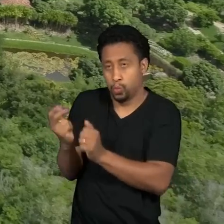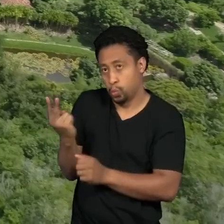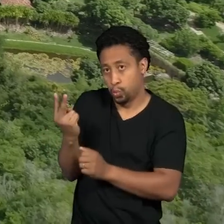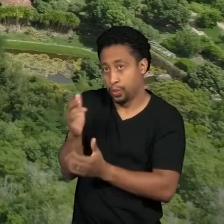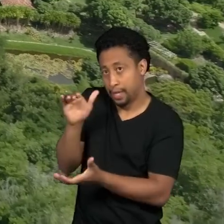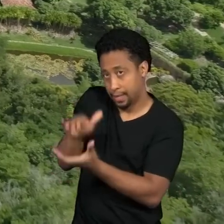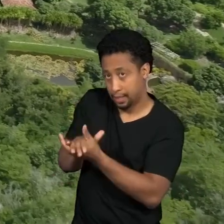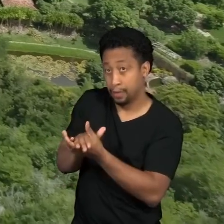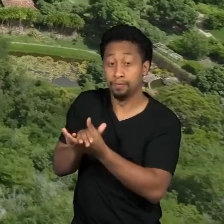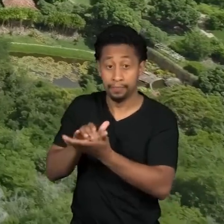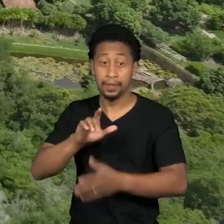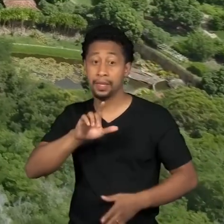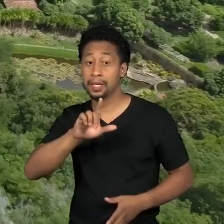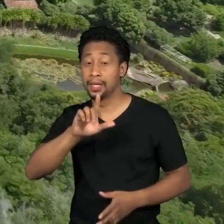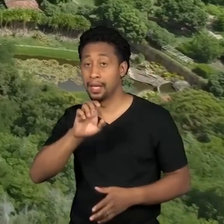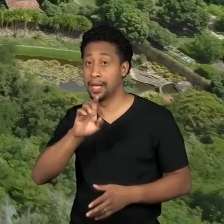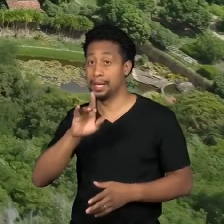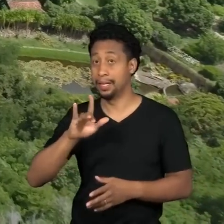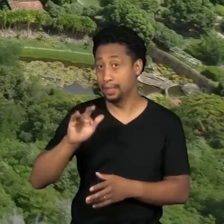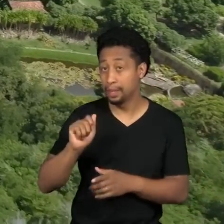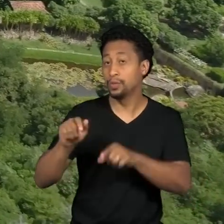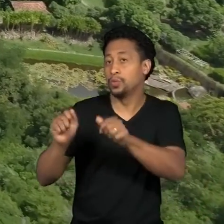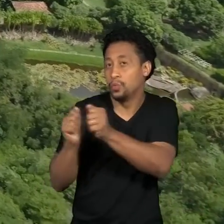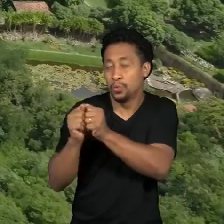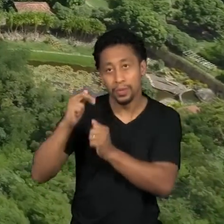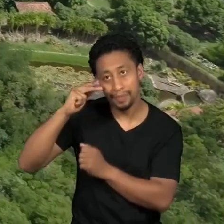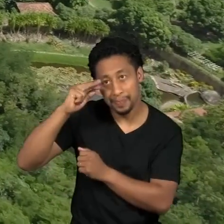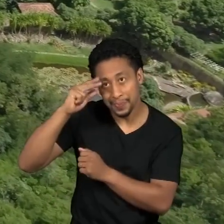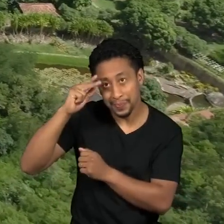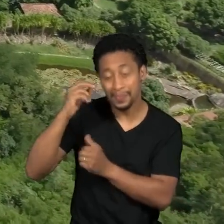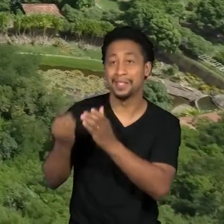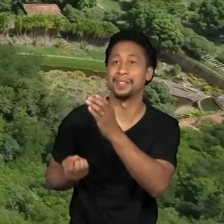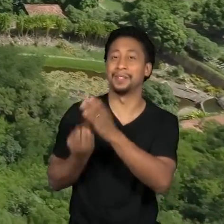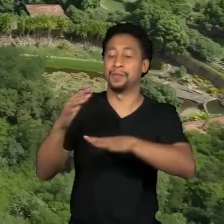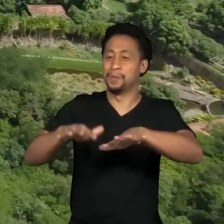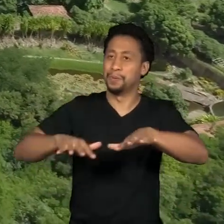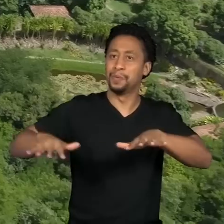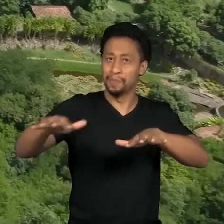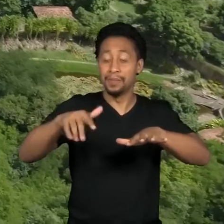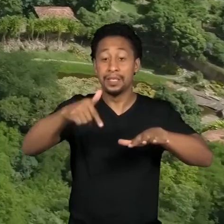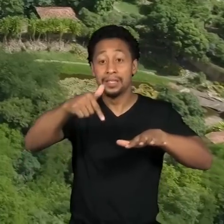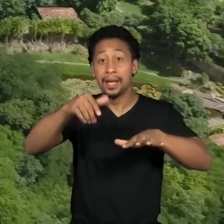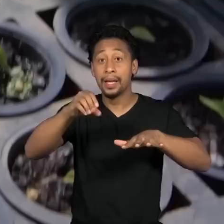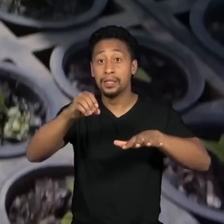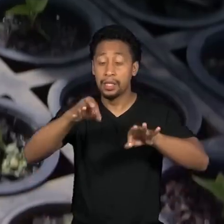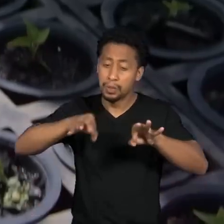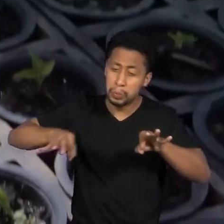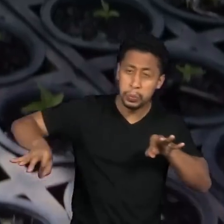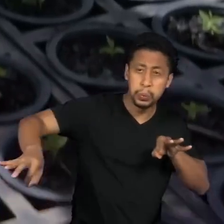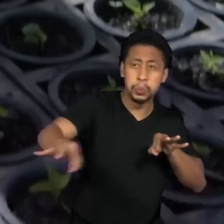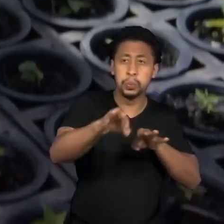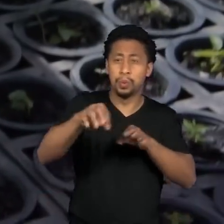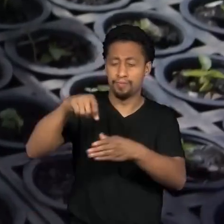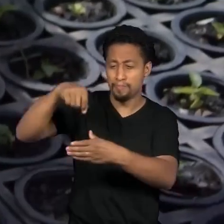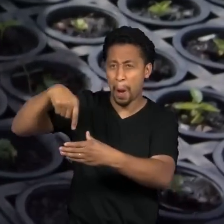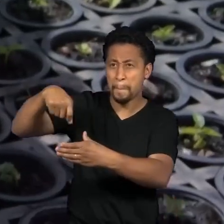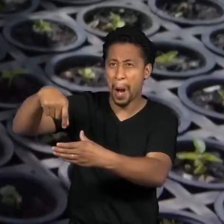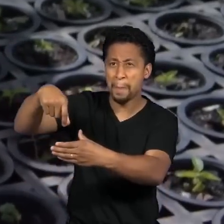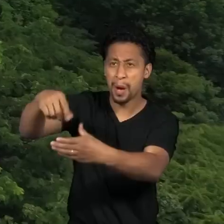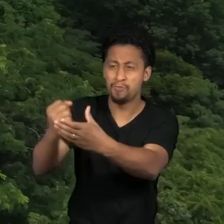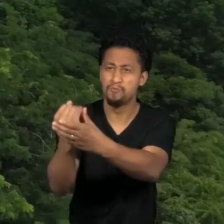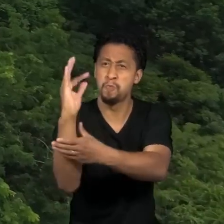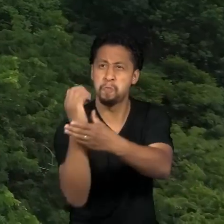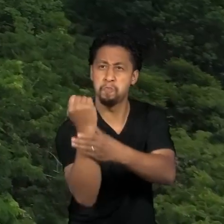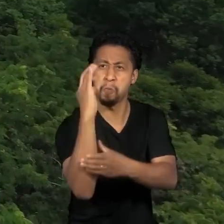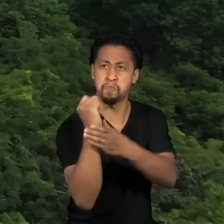Em 24 anos de história, uma área de 700 hectares foi toda reflorestada. Mais de 2 milhões de